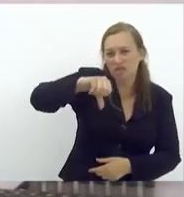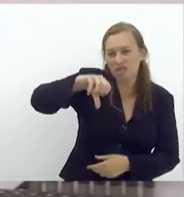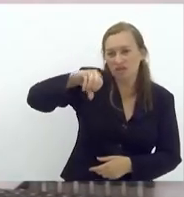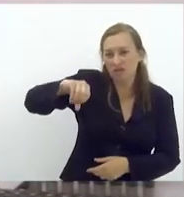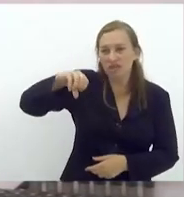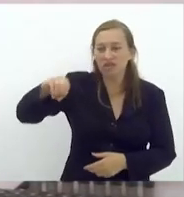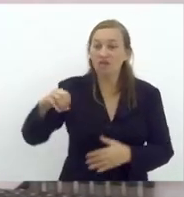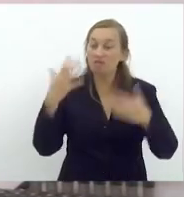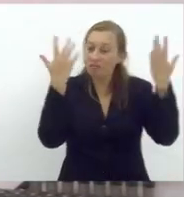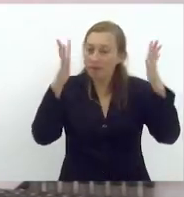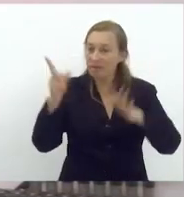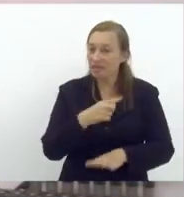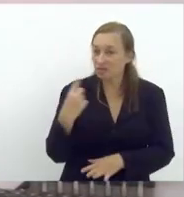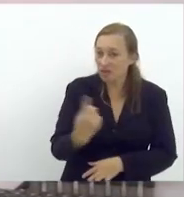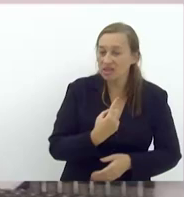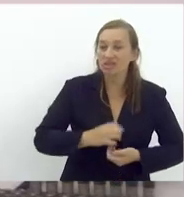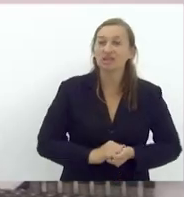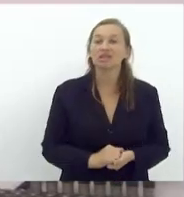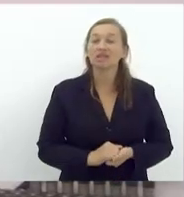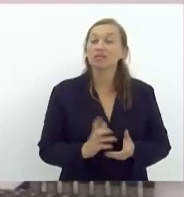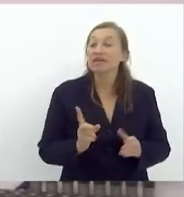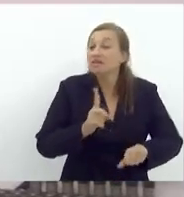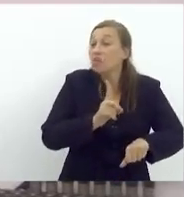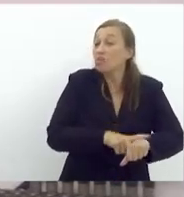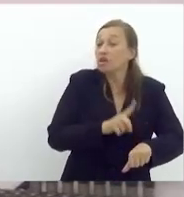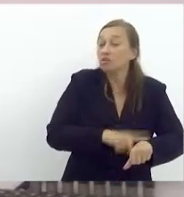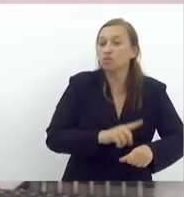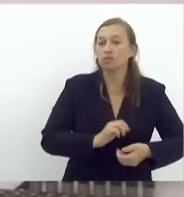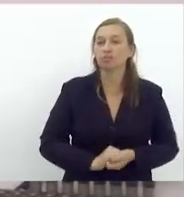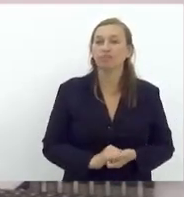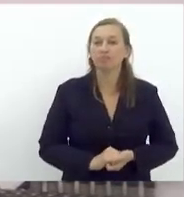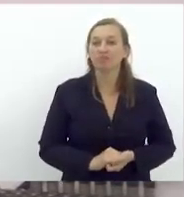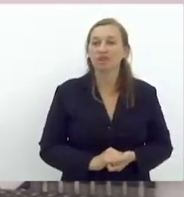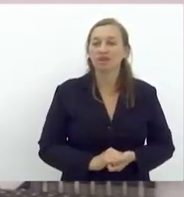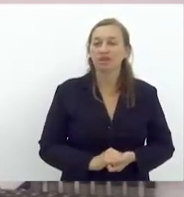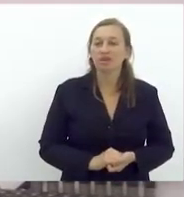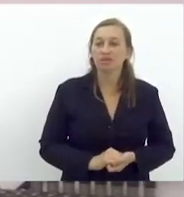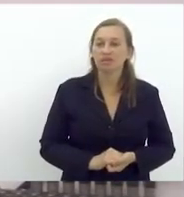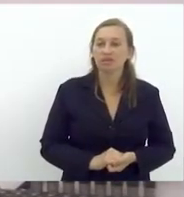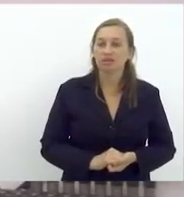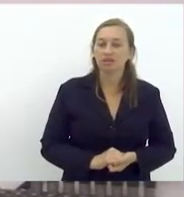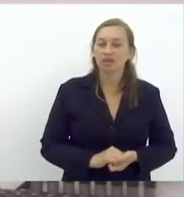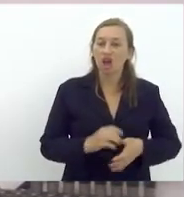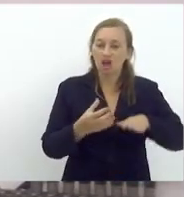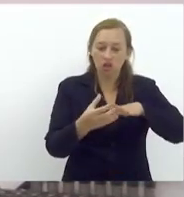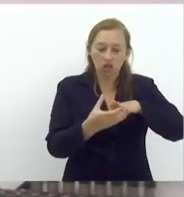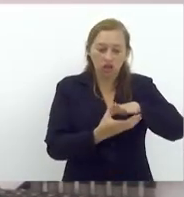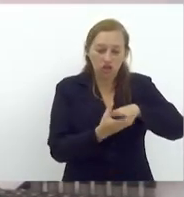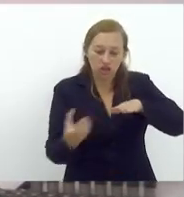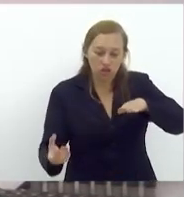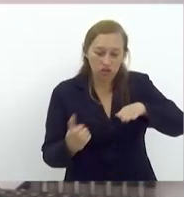a todos nós e para esse momento eu tiro meu tênis